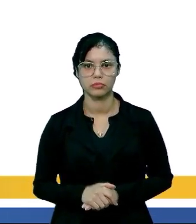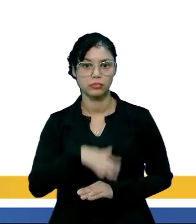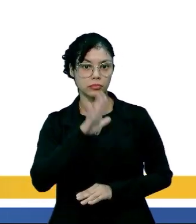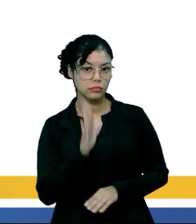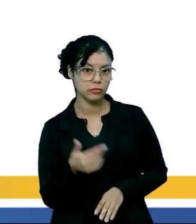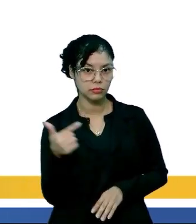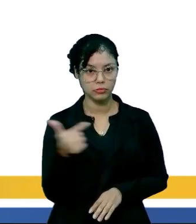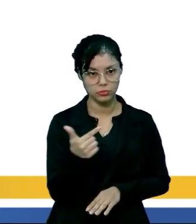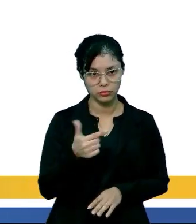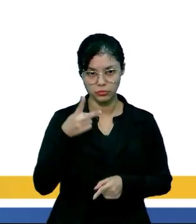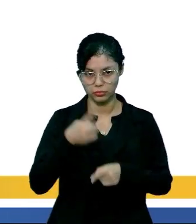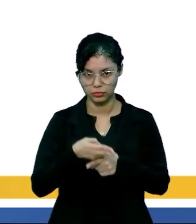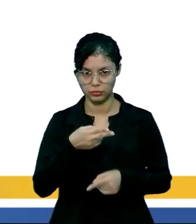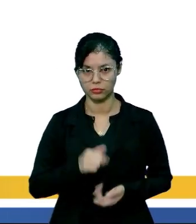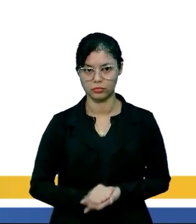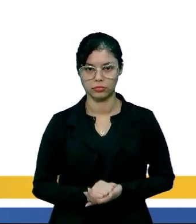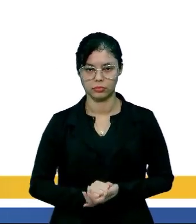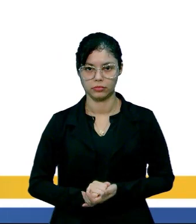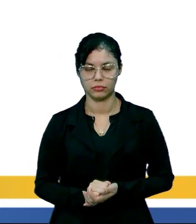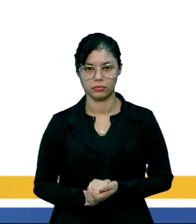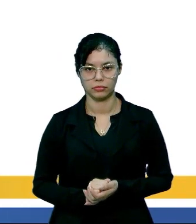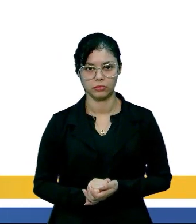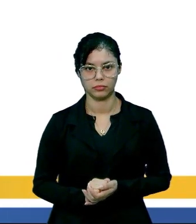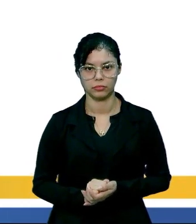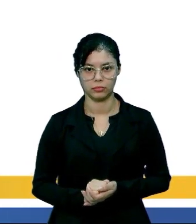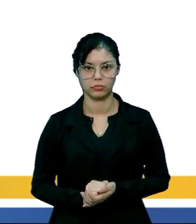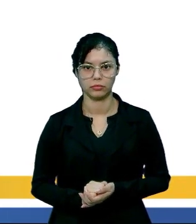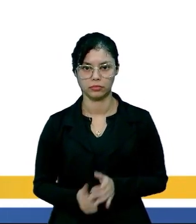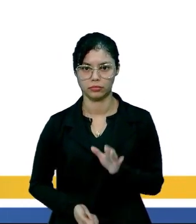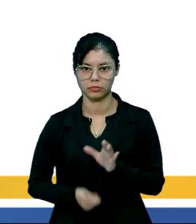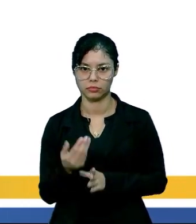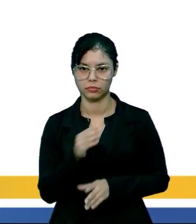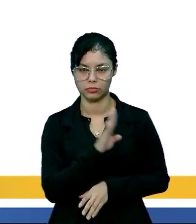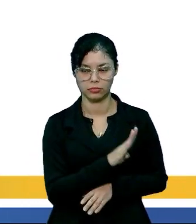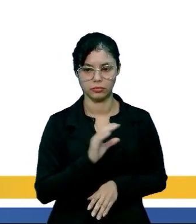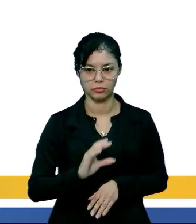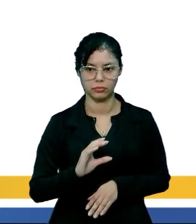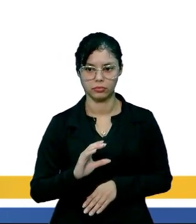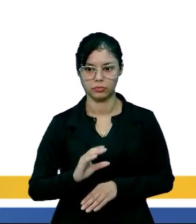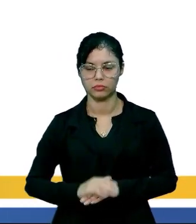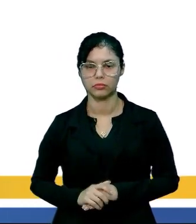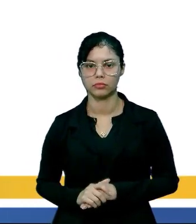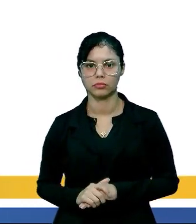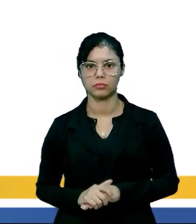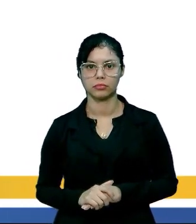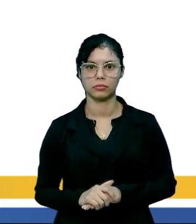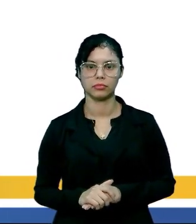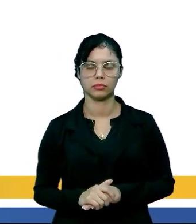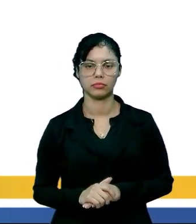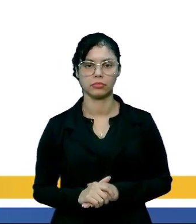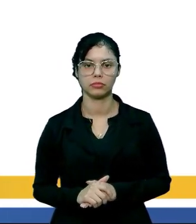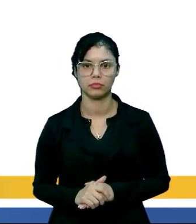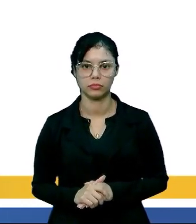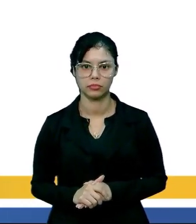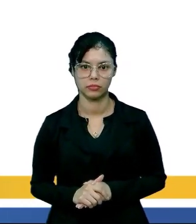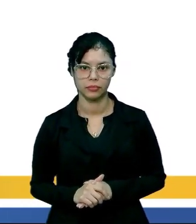Já o segundo corte, saindo da origem em direção à aresta